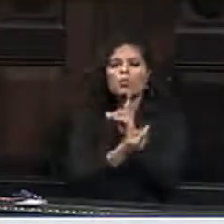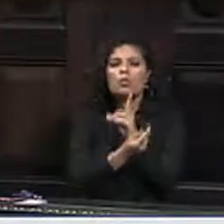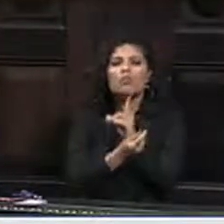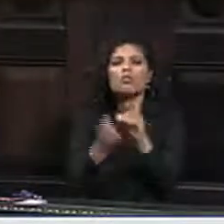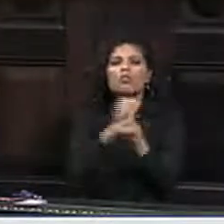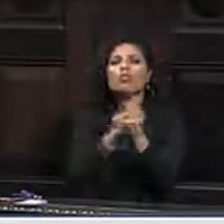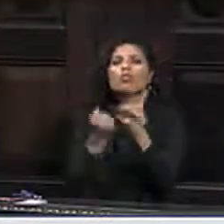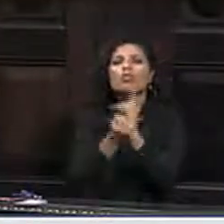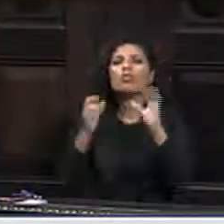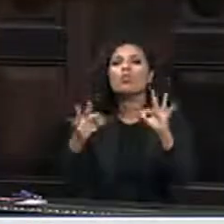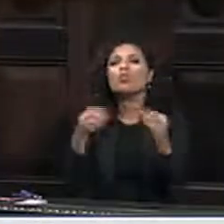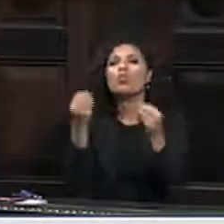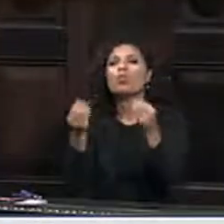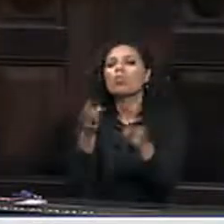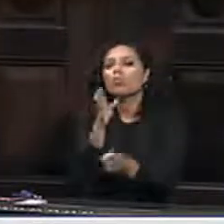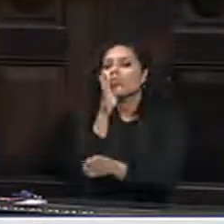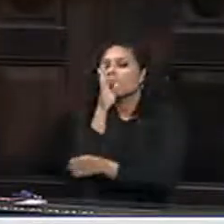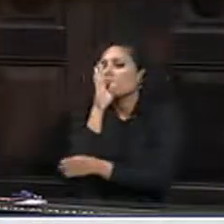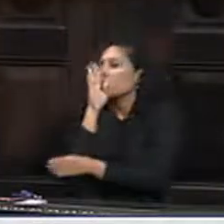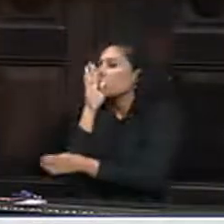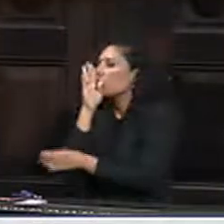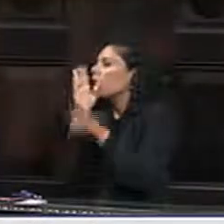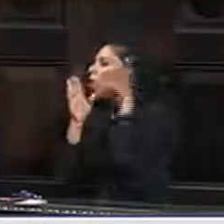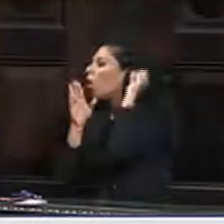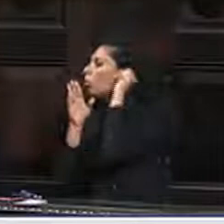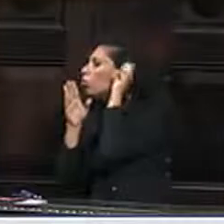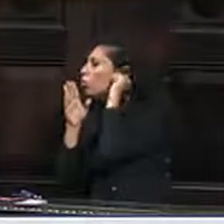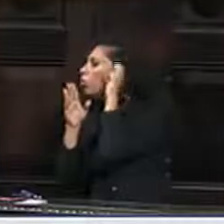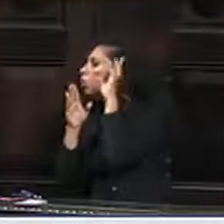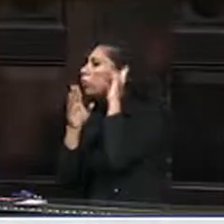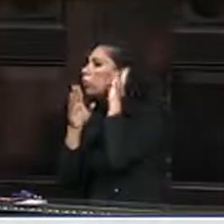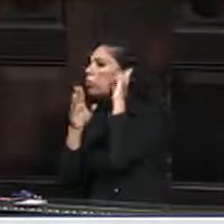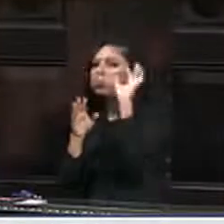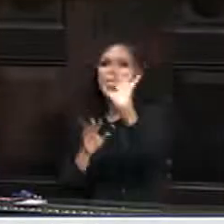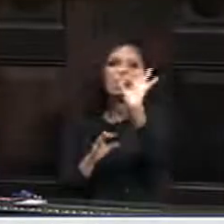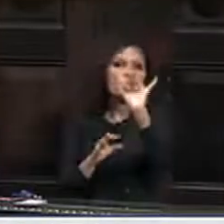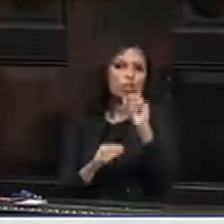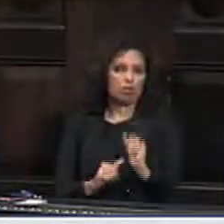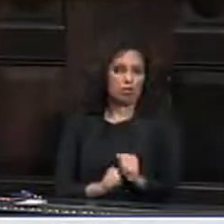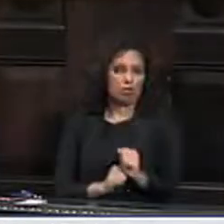mídia. Houve aquele espetáculo fantasioso